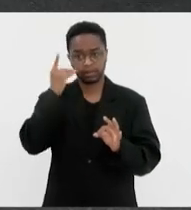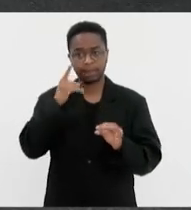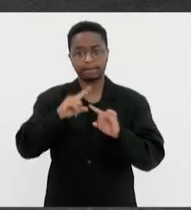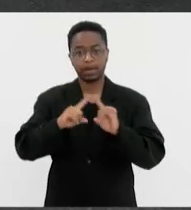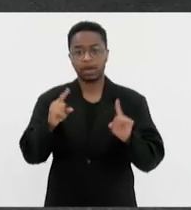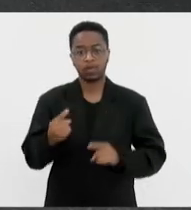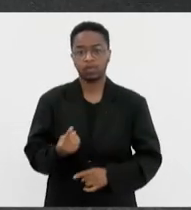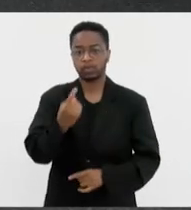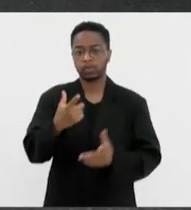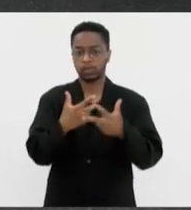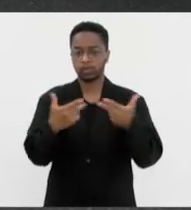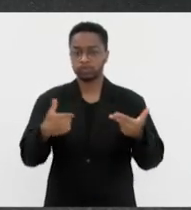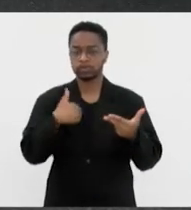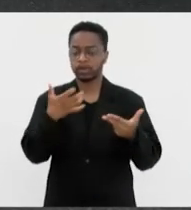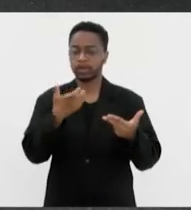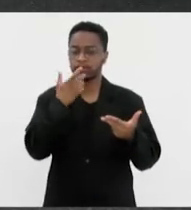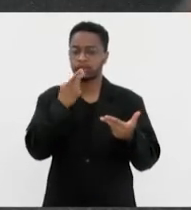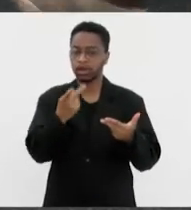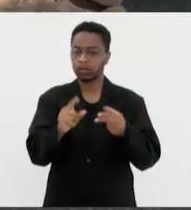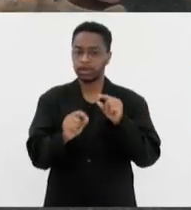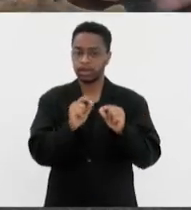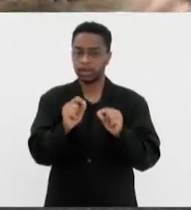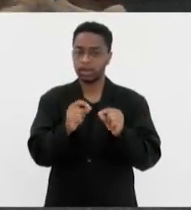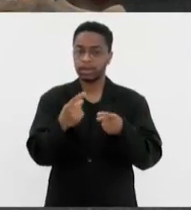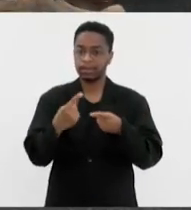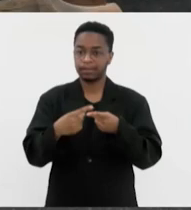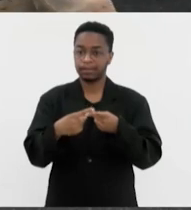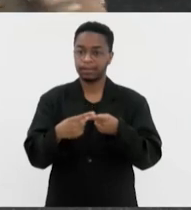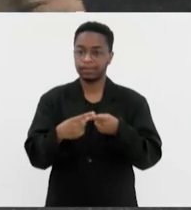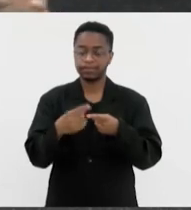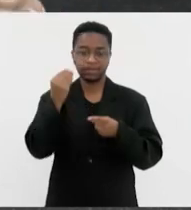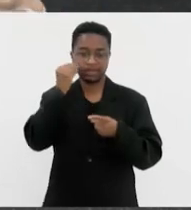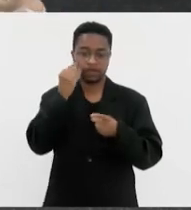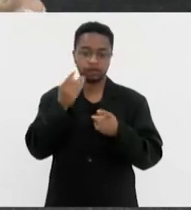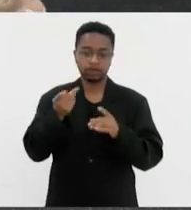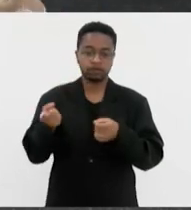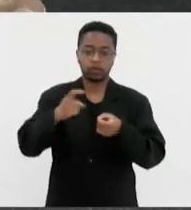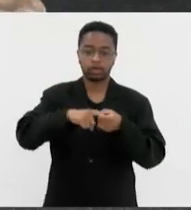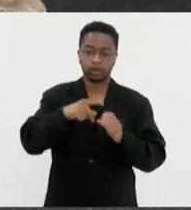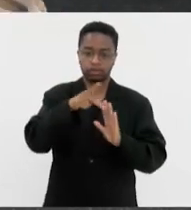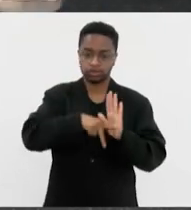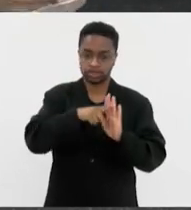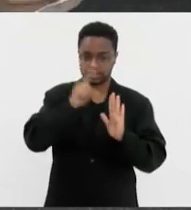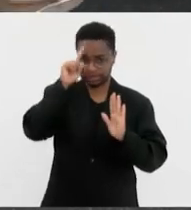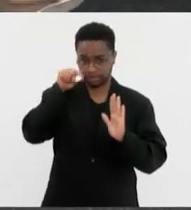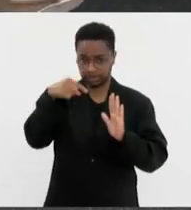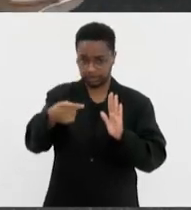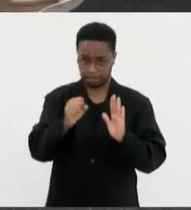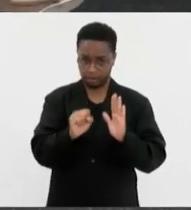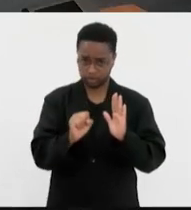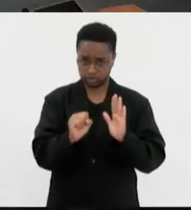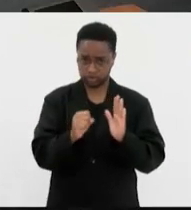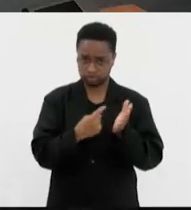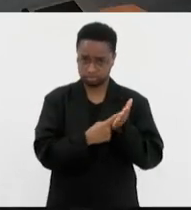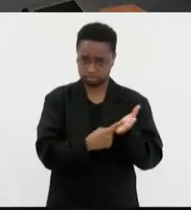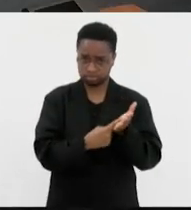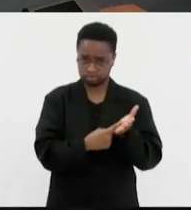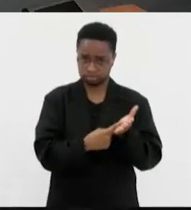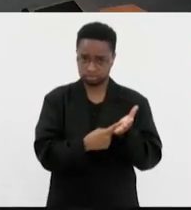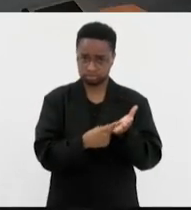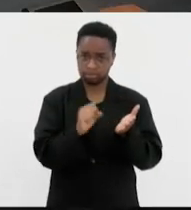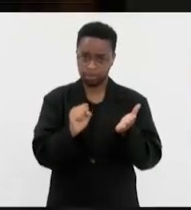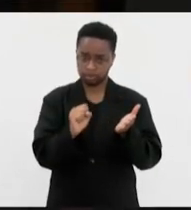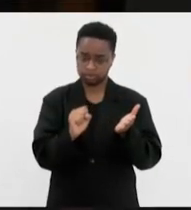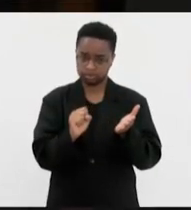ponderação que eu queria fazer é que esse projeto voltasse na semana que vem. É possível firmar esse acordo aqui?